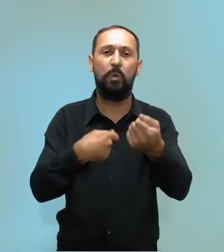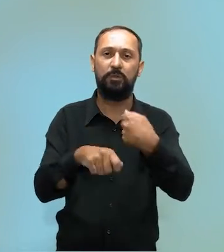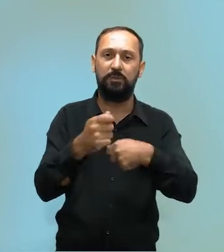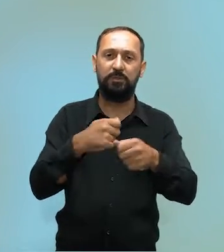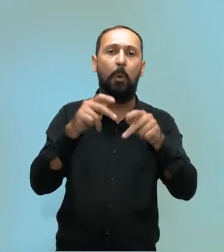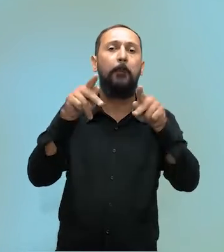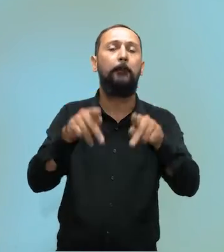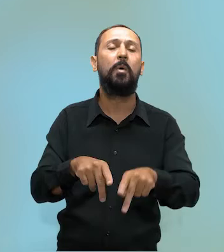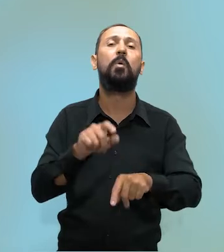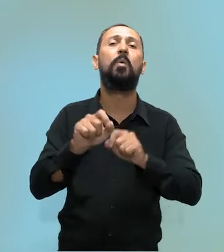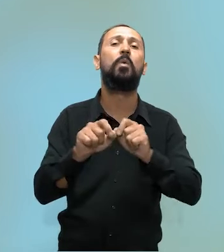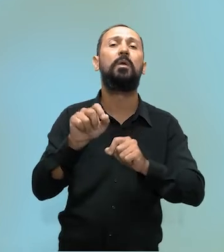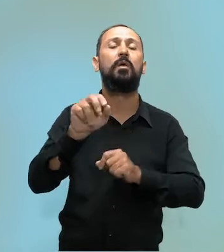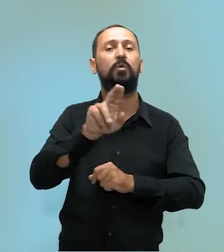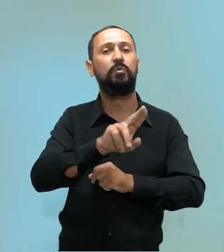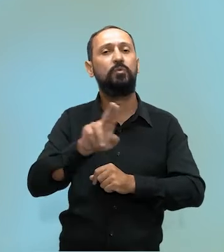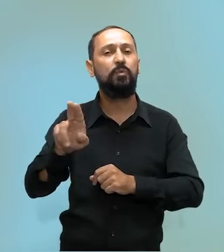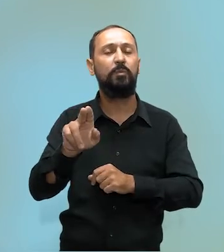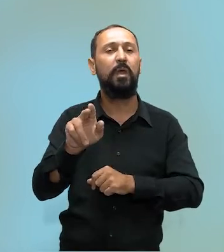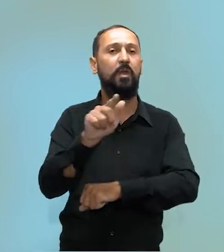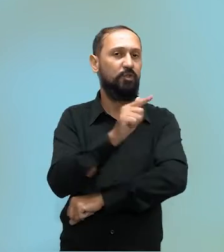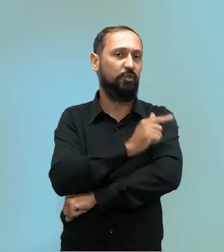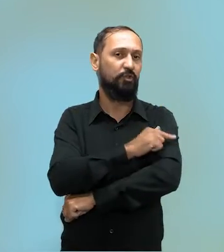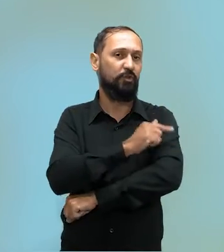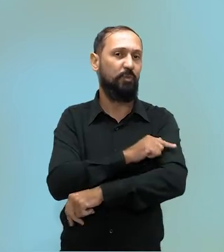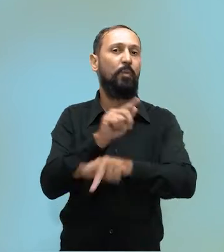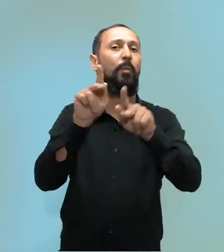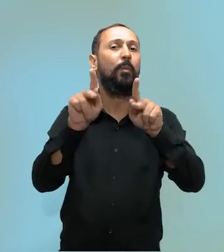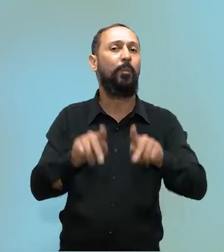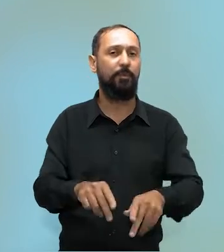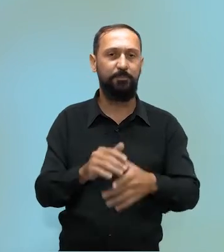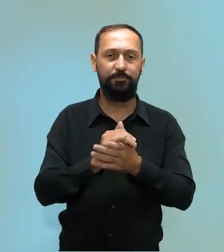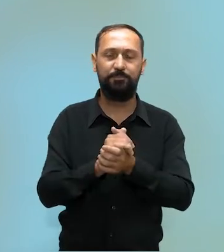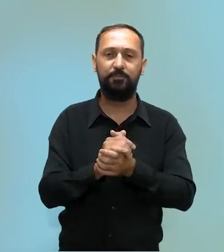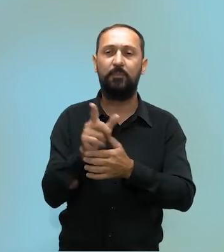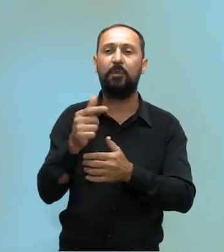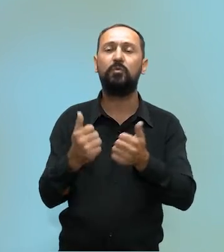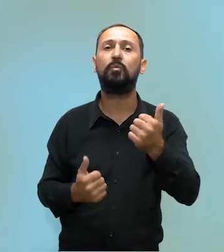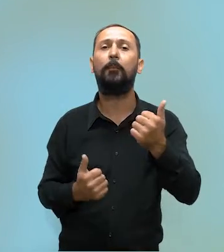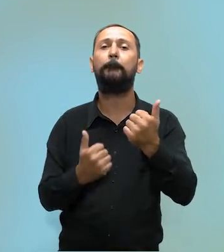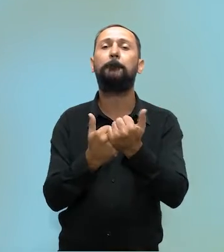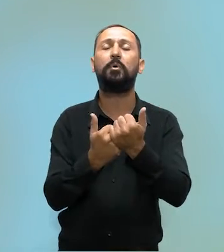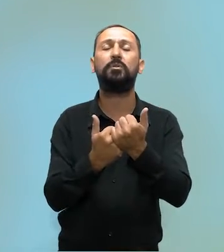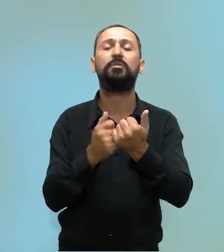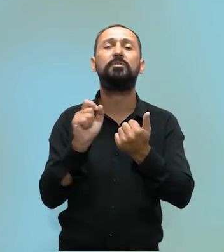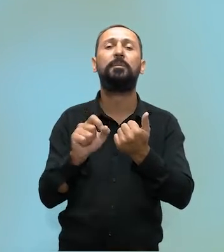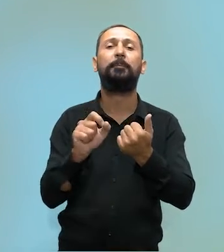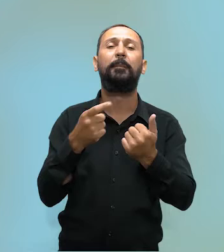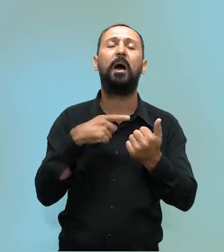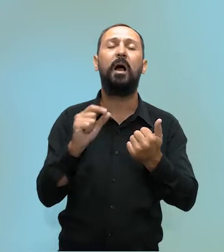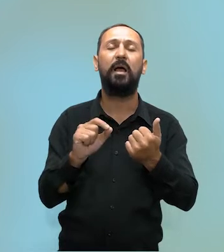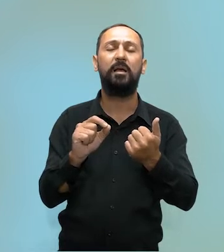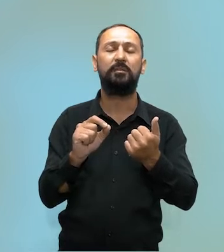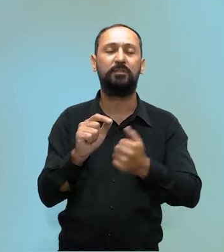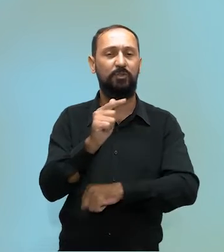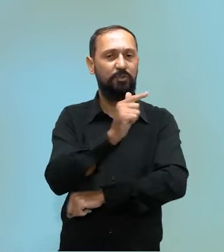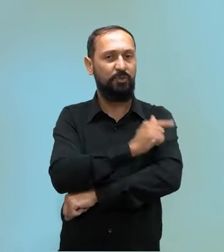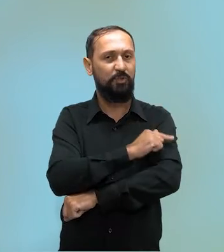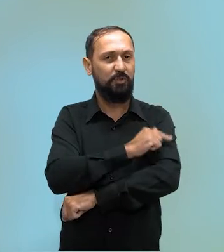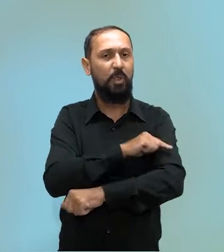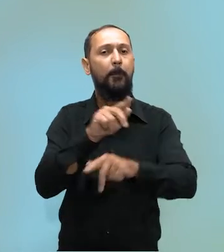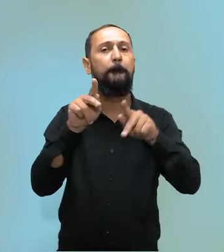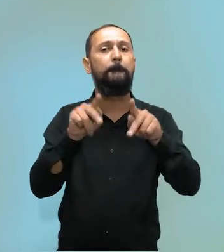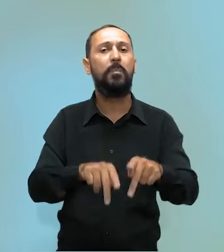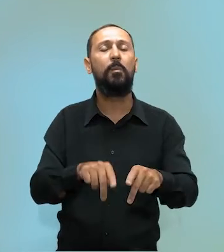relaciona com a administração pública, é o que a gente chama de gestão pública. E o principal suporte para essa gestão